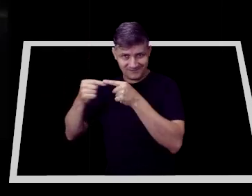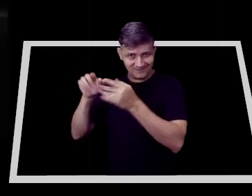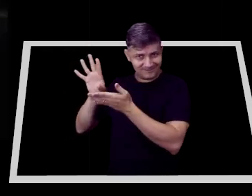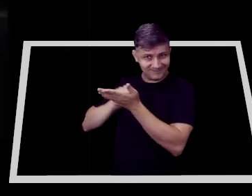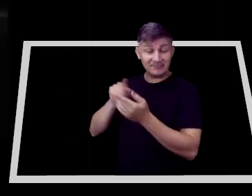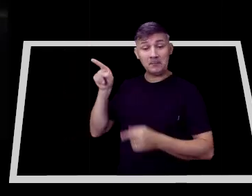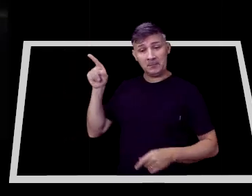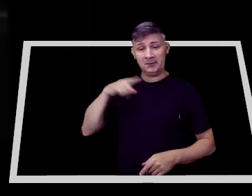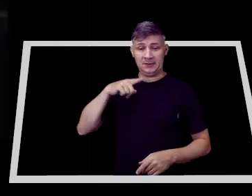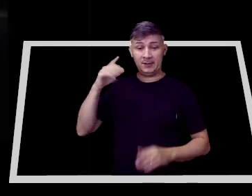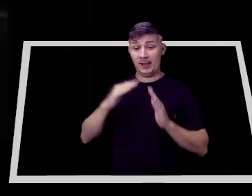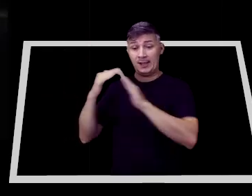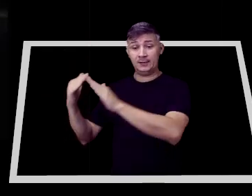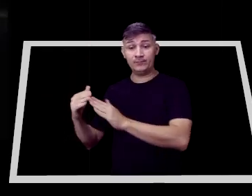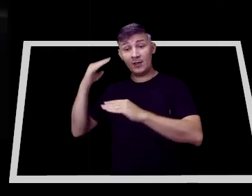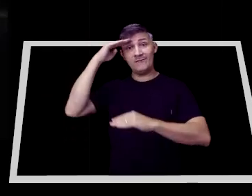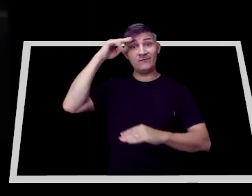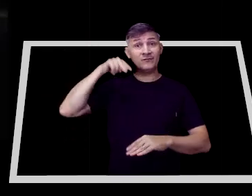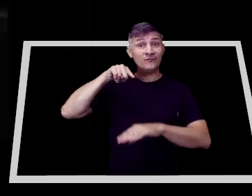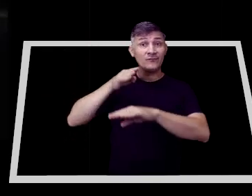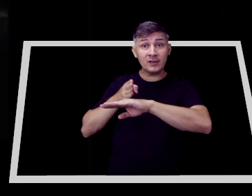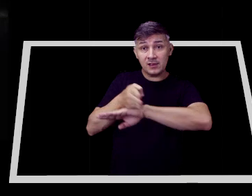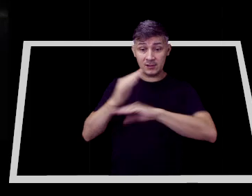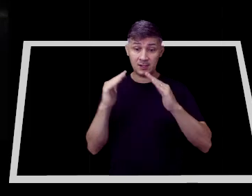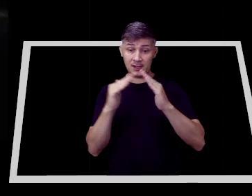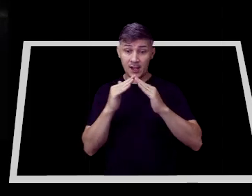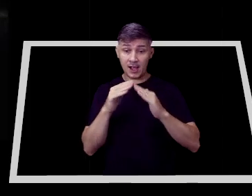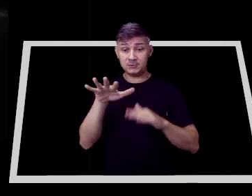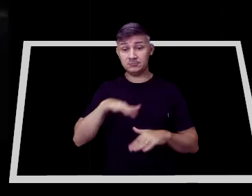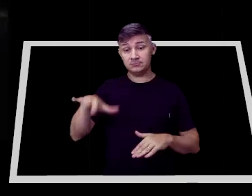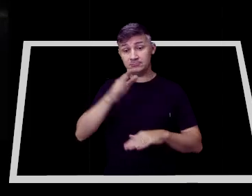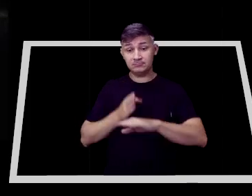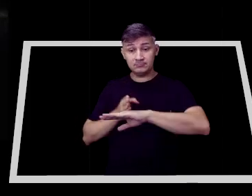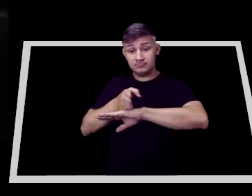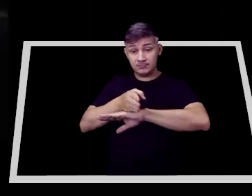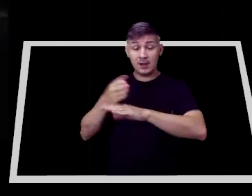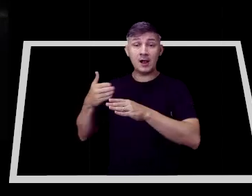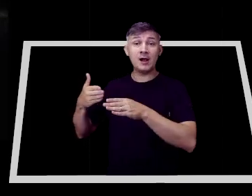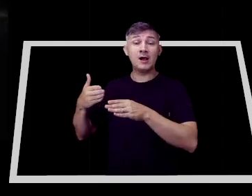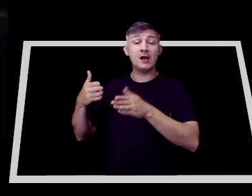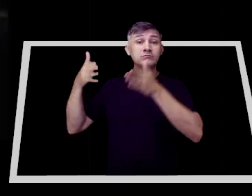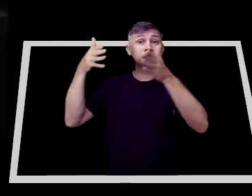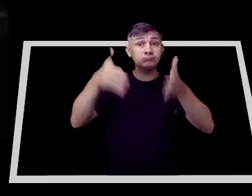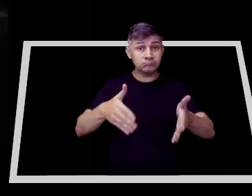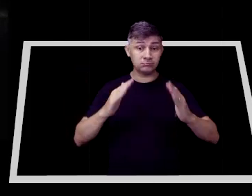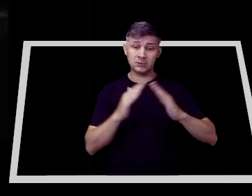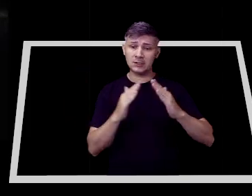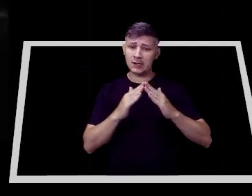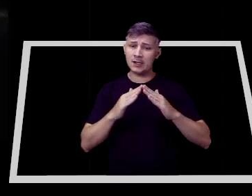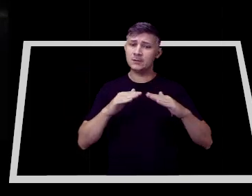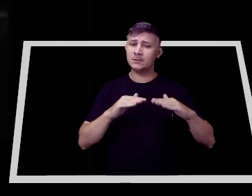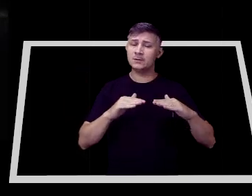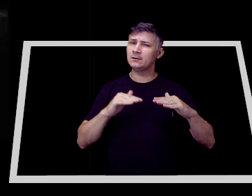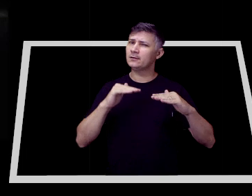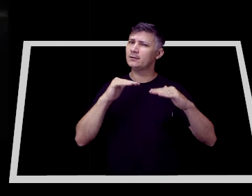isso. Então, é uma vista que você entra na casa um pouco por esse dispositivo que te leva para o nível, meio